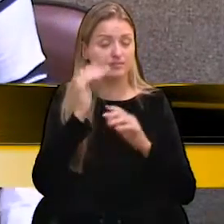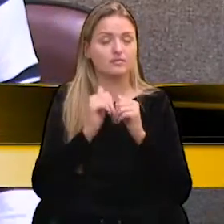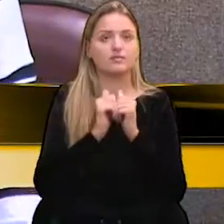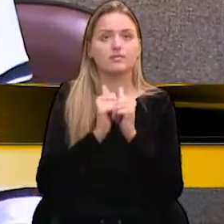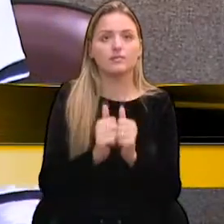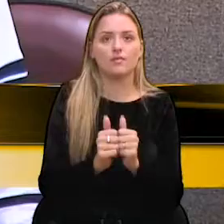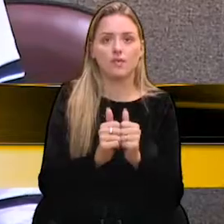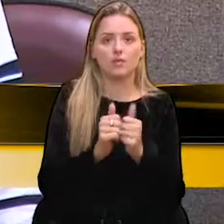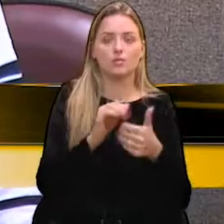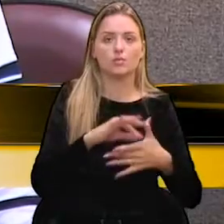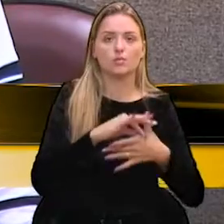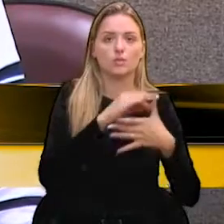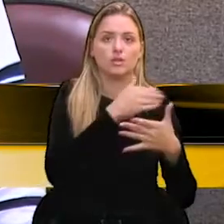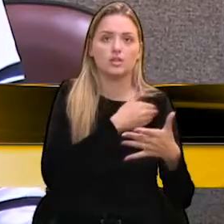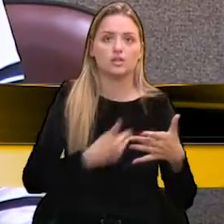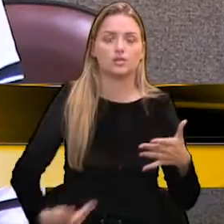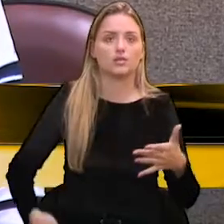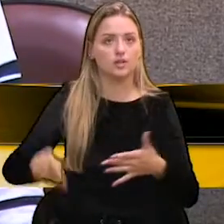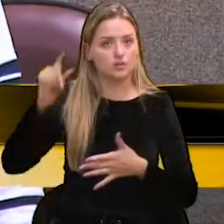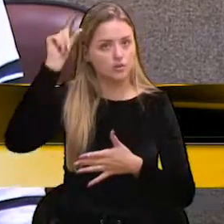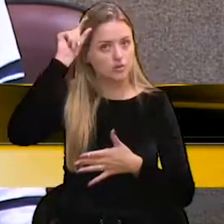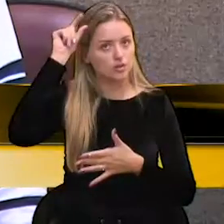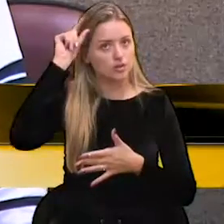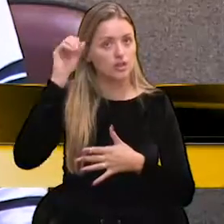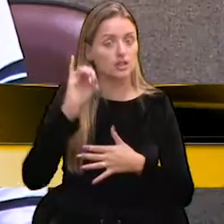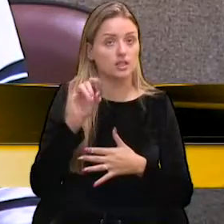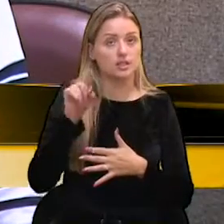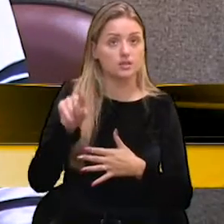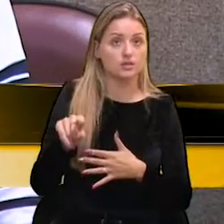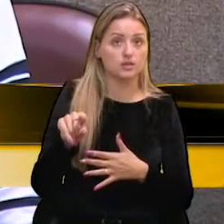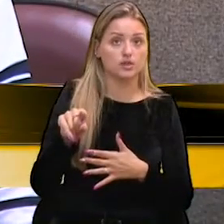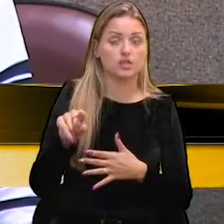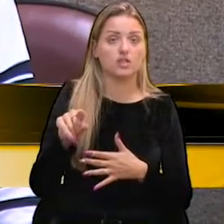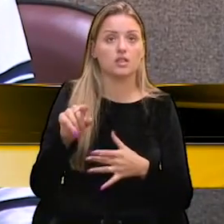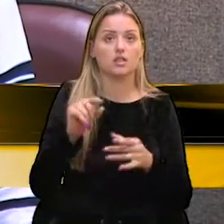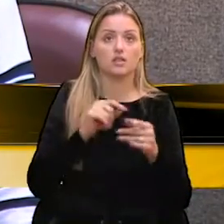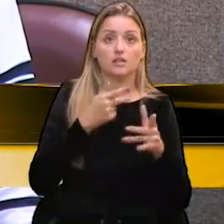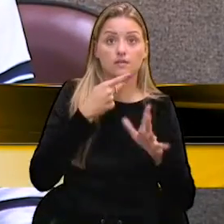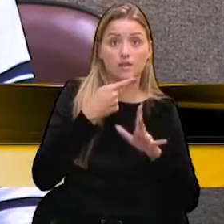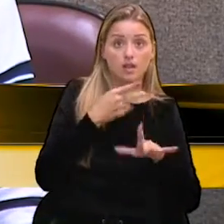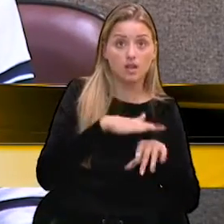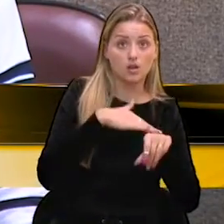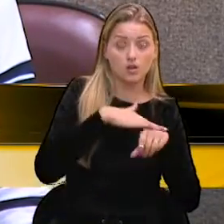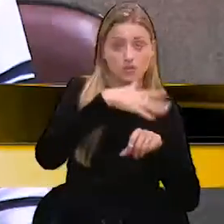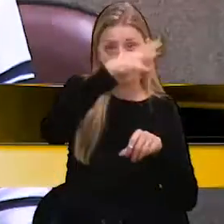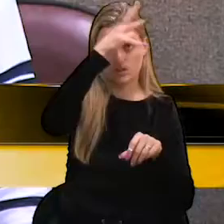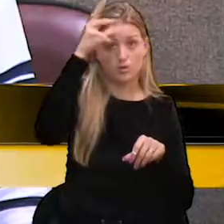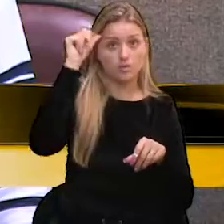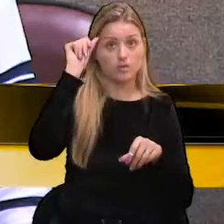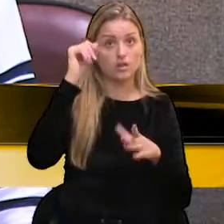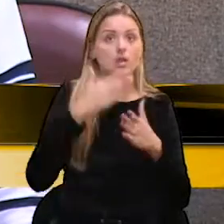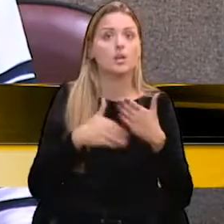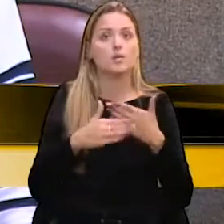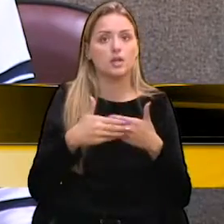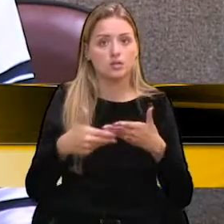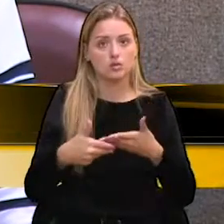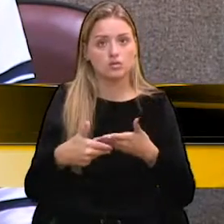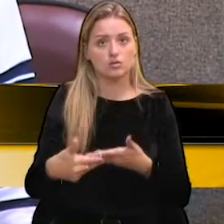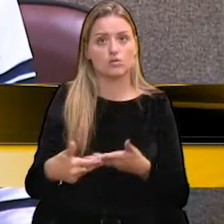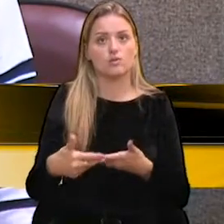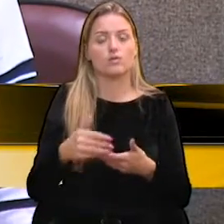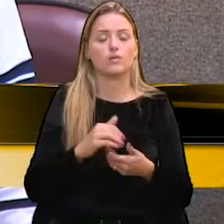juntamente com o nosso líder de governo, o vereador Chico Guerra, se possível, vereador, interceder junto ao Executivo para que esses convites